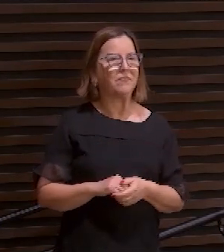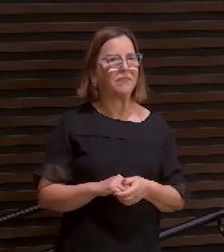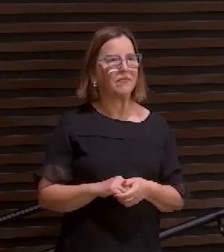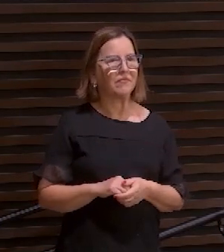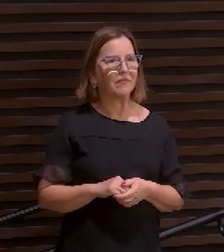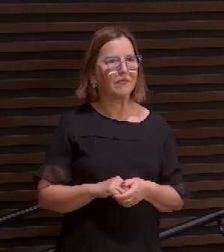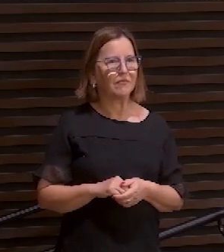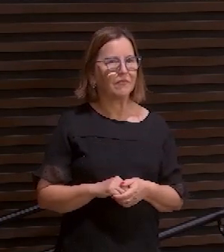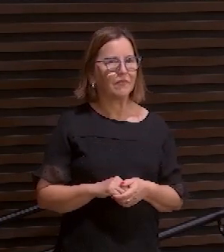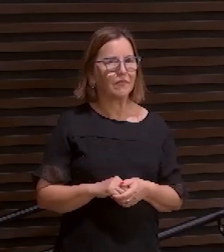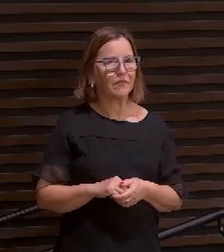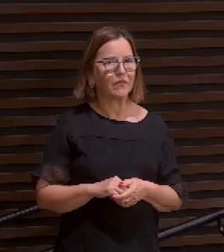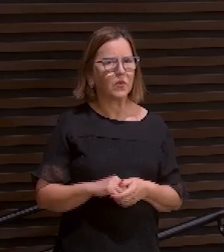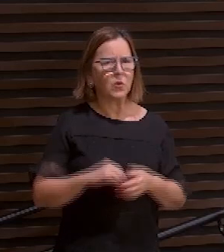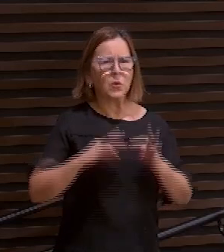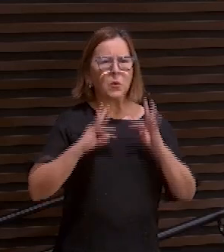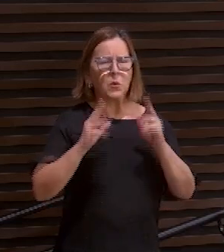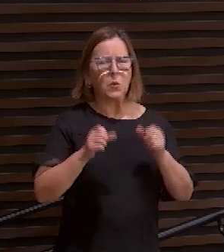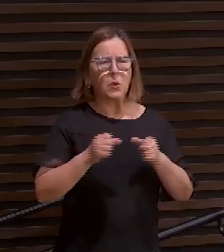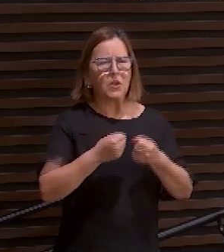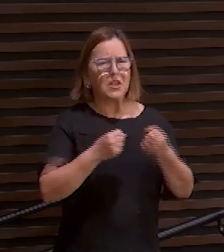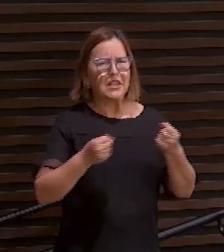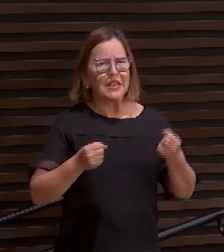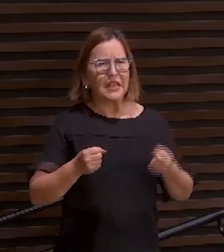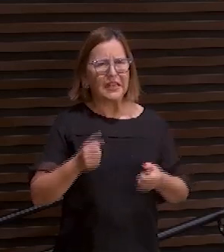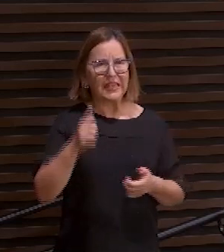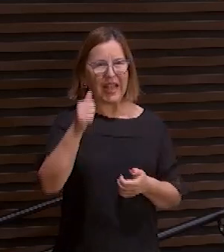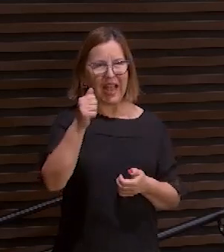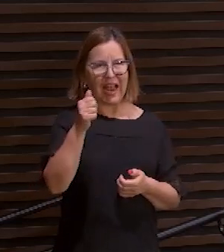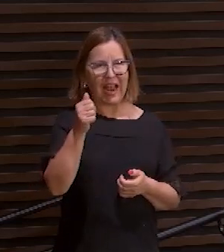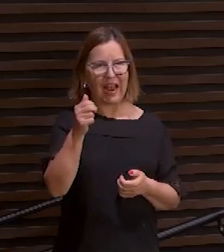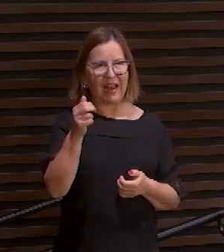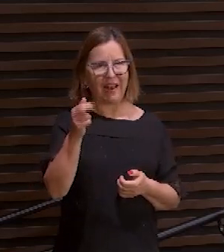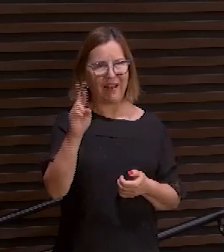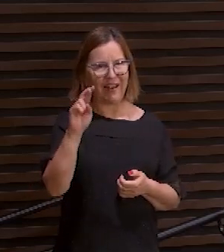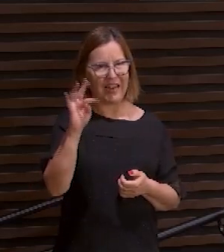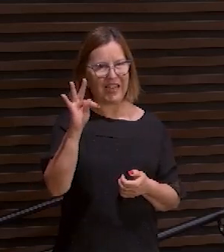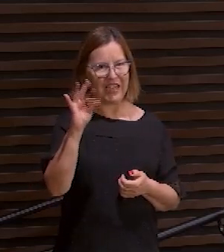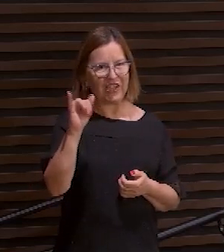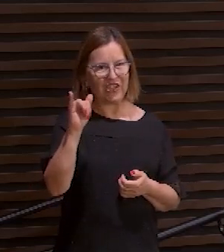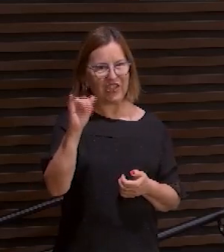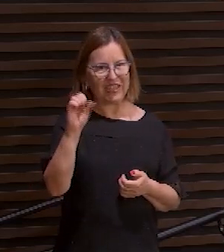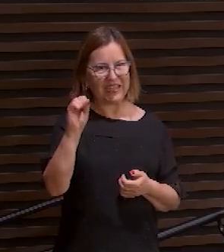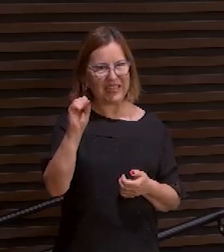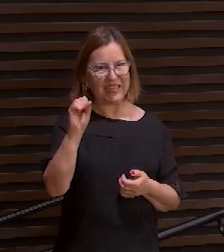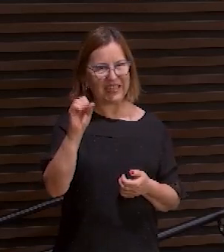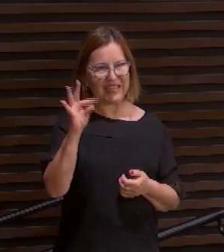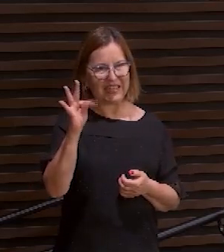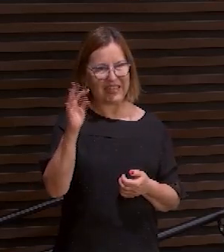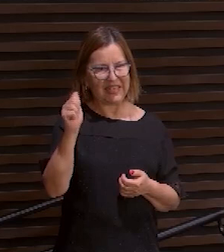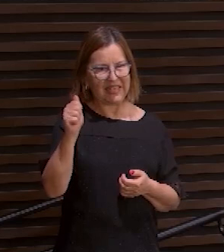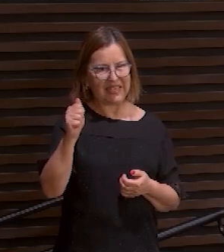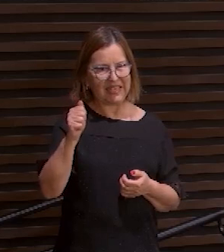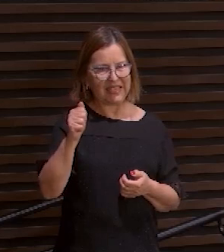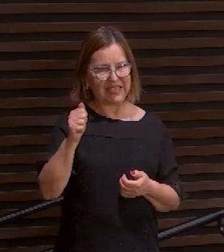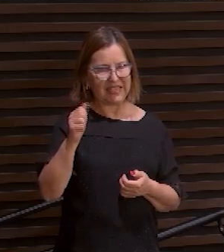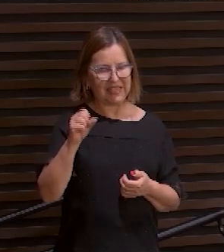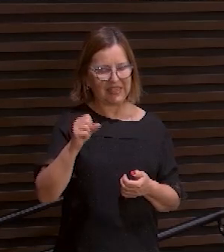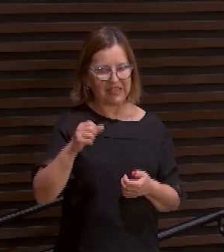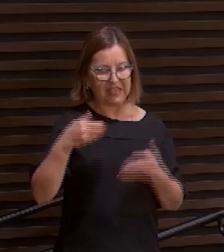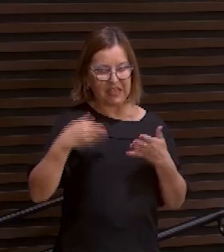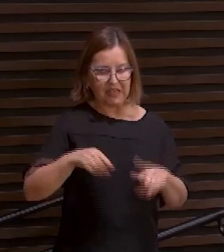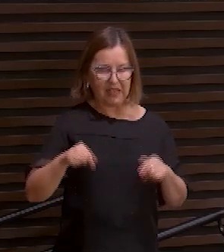Todos os grandes artistas nasceram aqui com potencialidades,